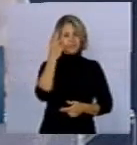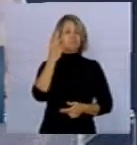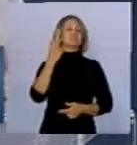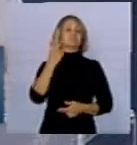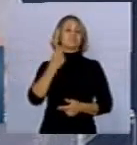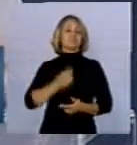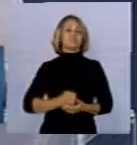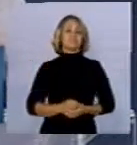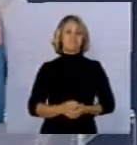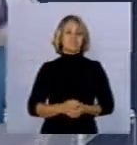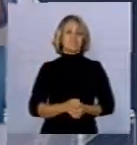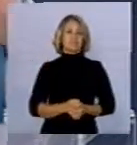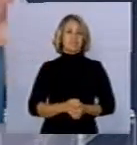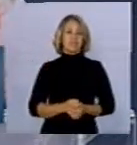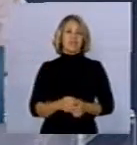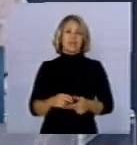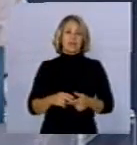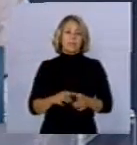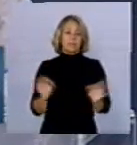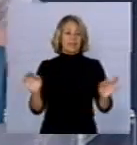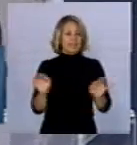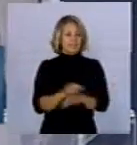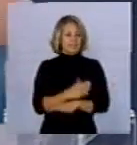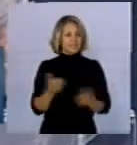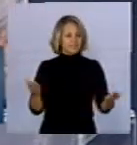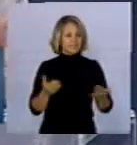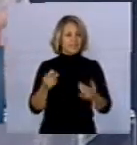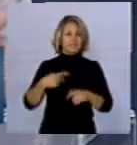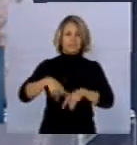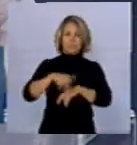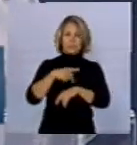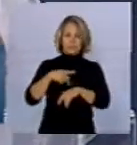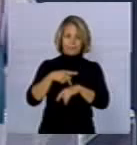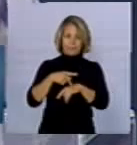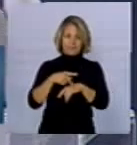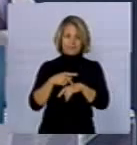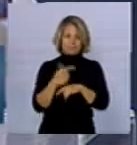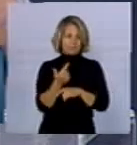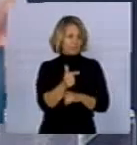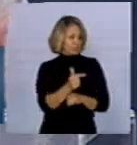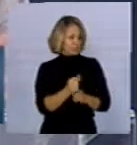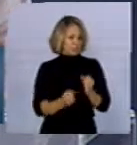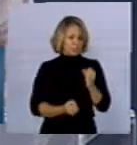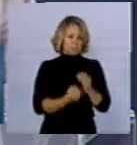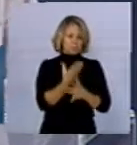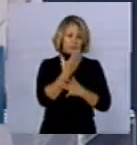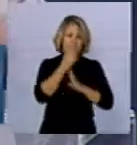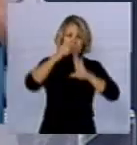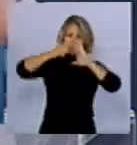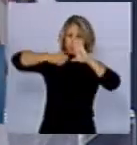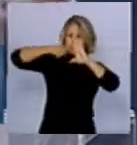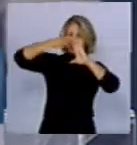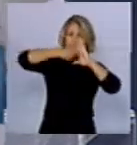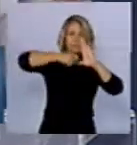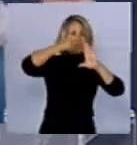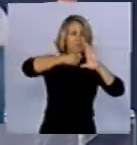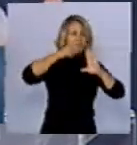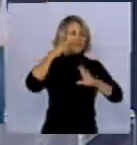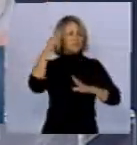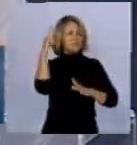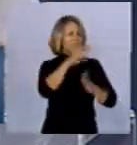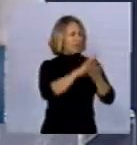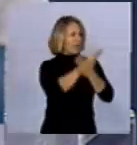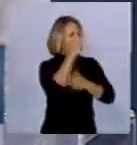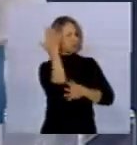cultural e para encerrar um país que não produz imagem e que não vê as suas